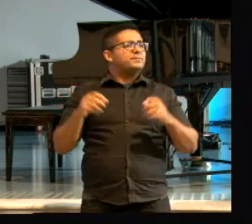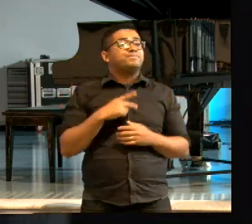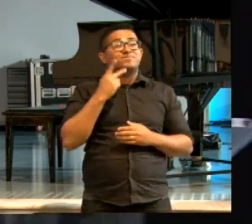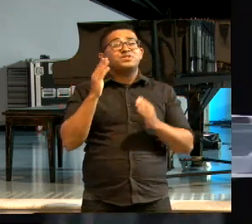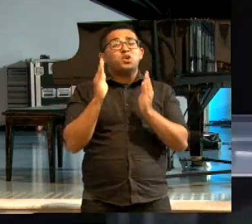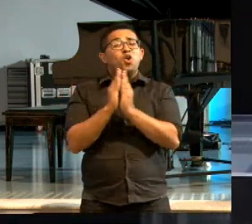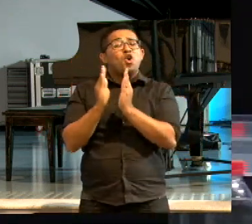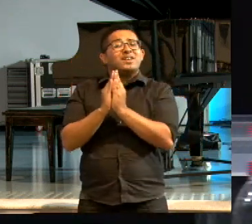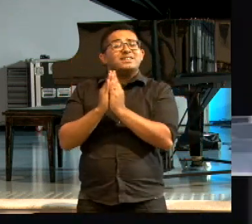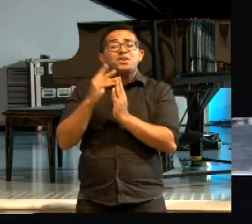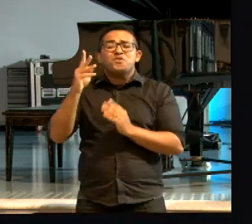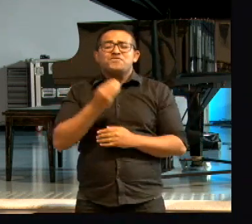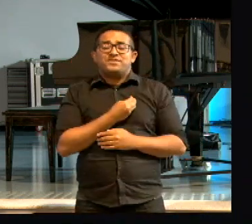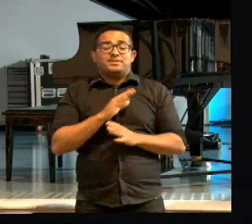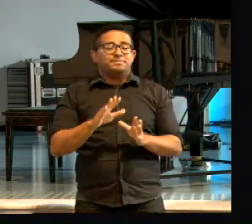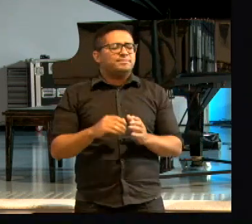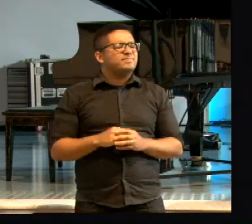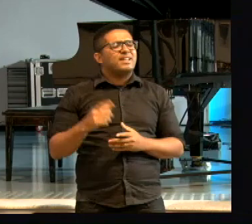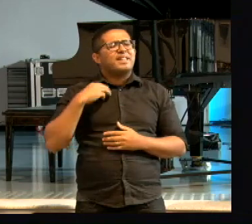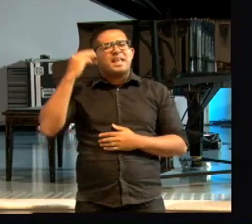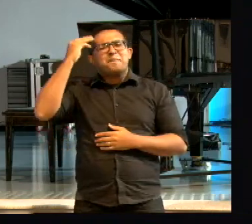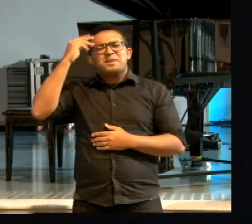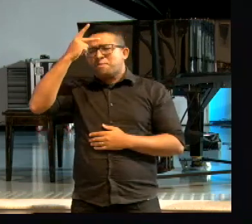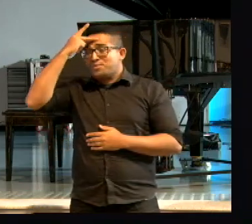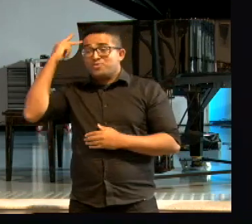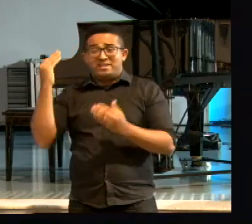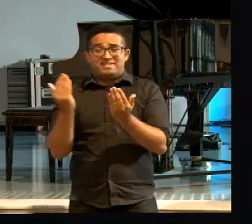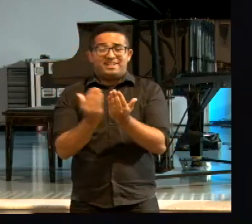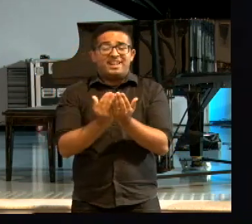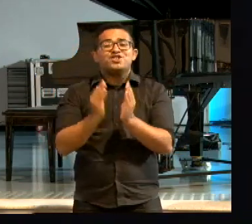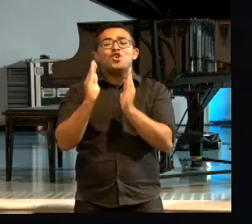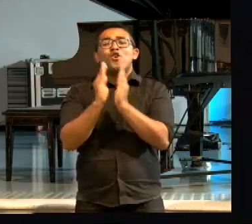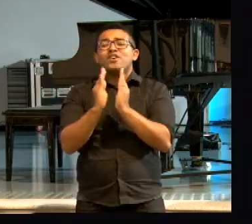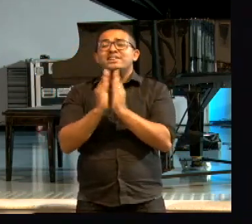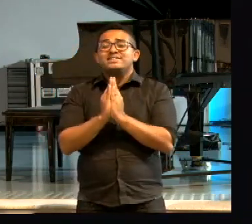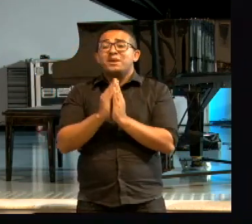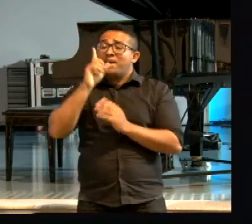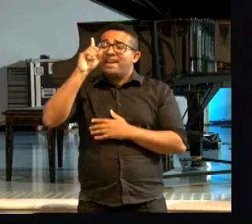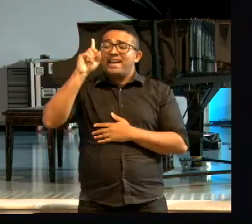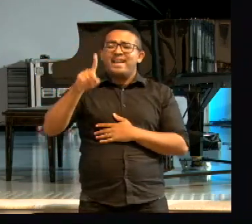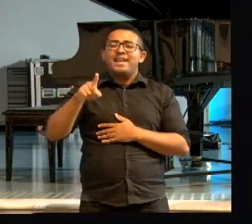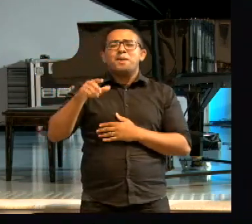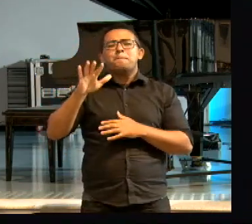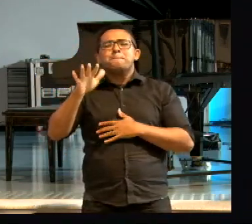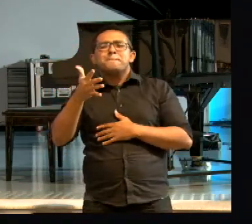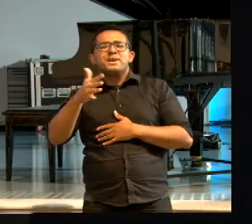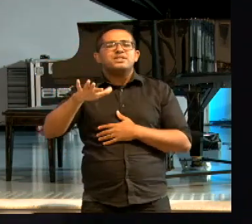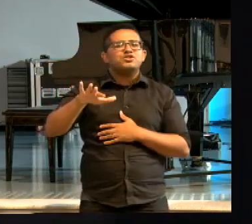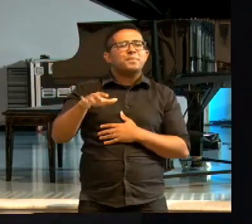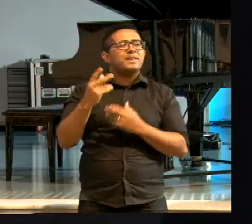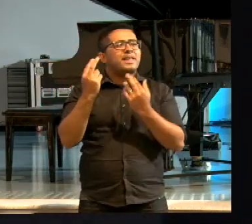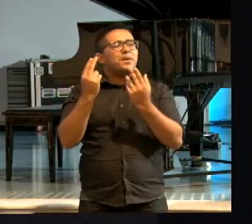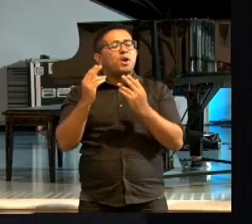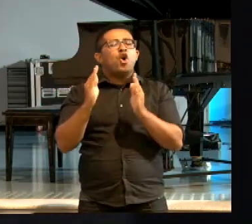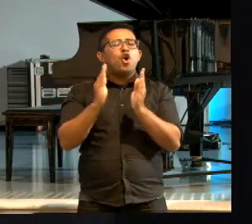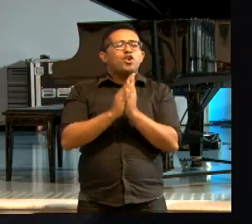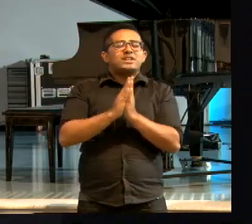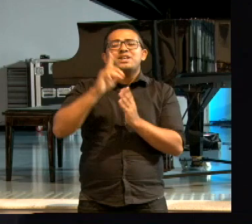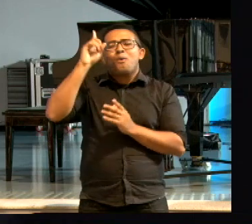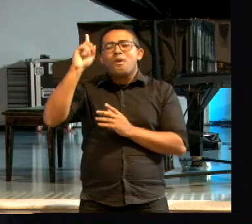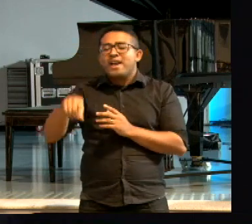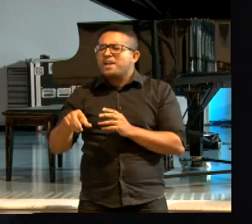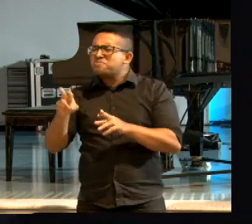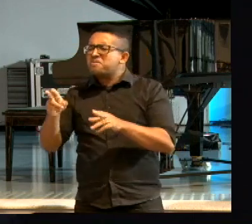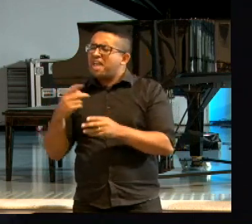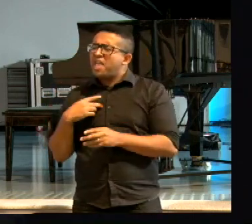oração. Na cabeça da maioria dos crentes, oração, ela teria mais ou menos esse tipo de definição: oração é o meio